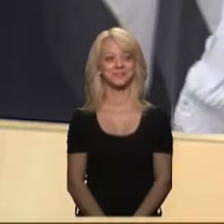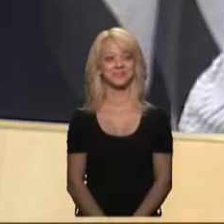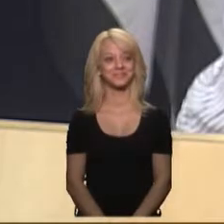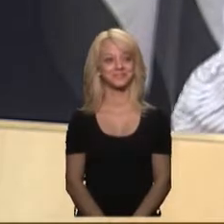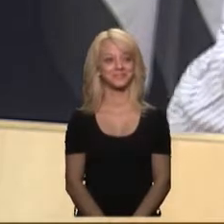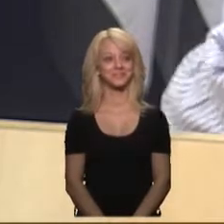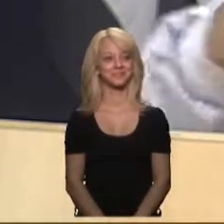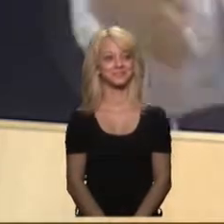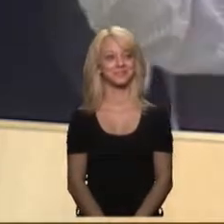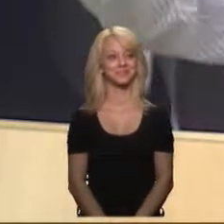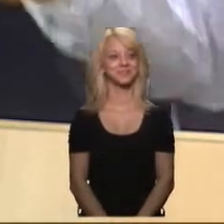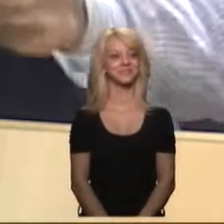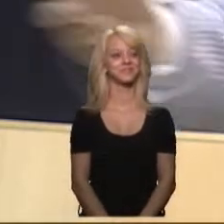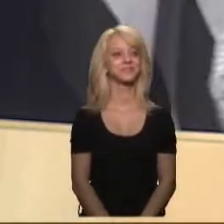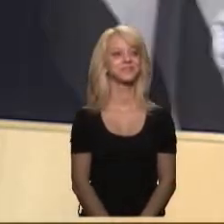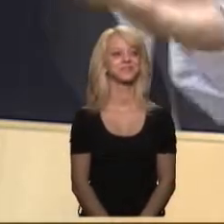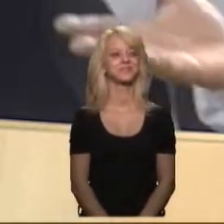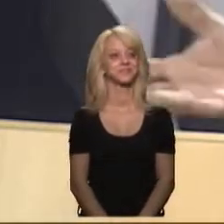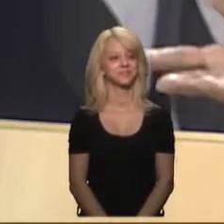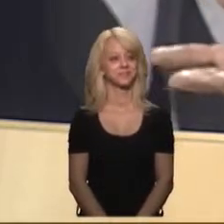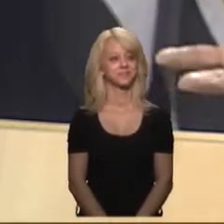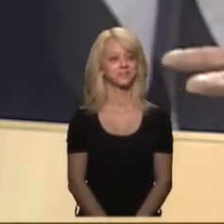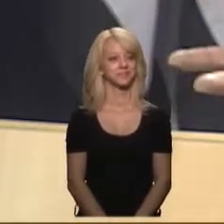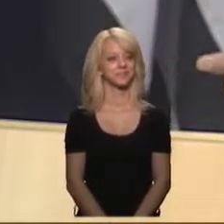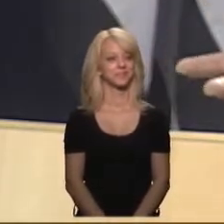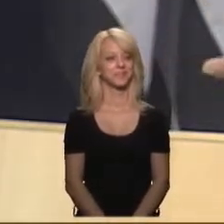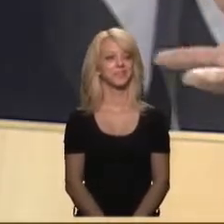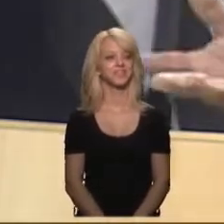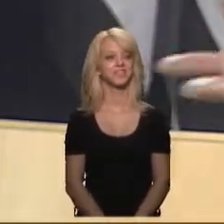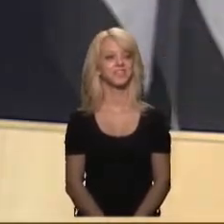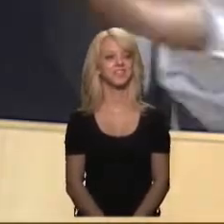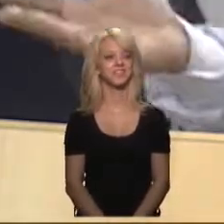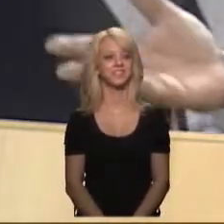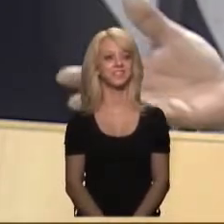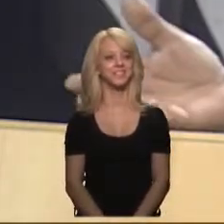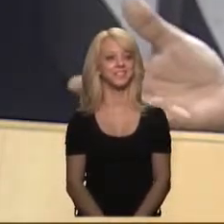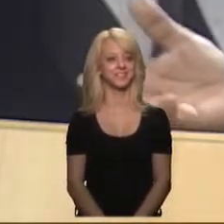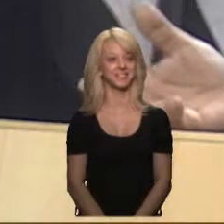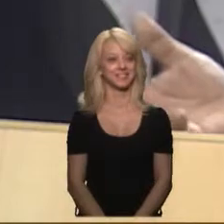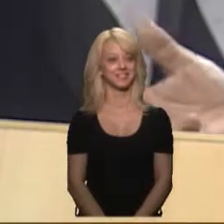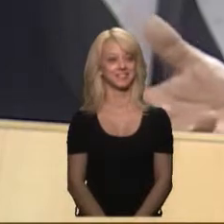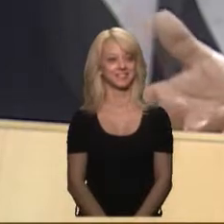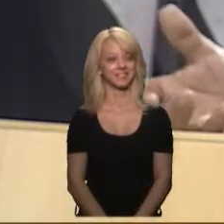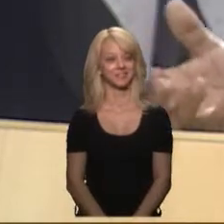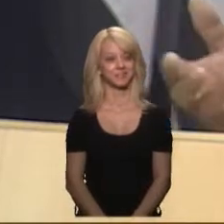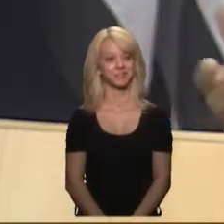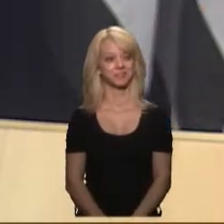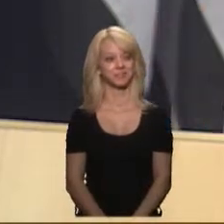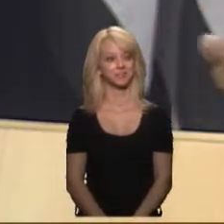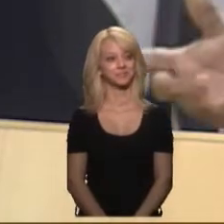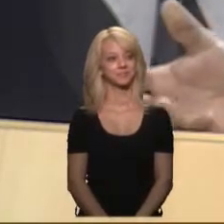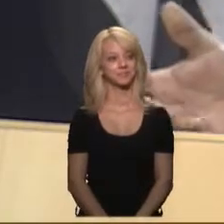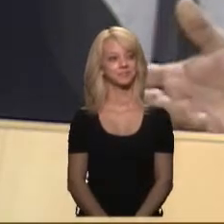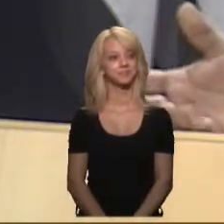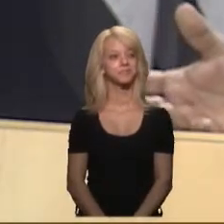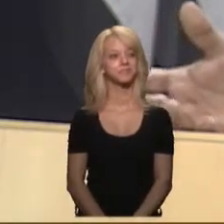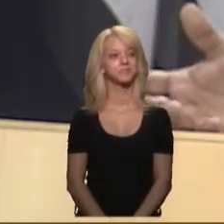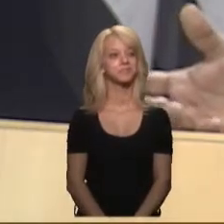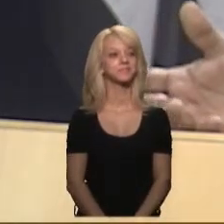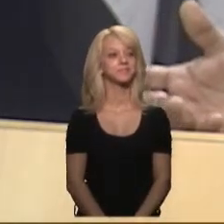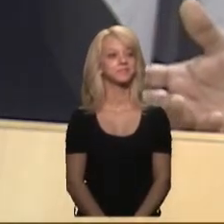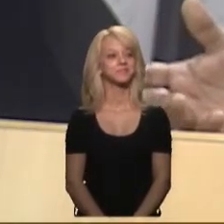no outro ano, 15 milhões. Mas então não está diminuindo, não tá diminuindo a miséria, está aumentando a miséria, ué. Não entendo,